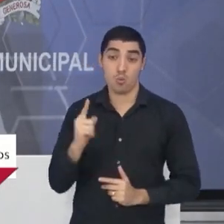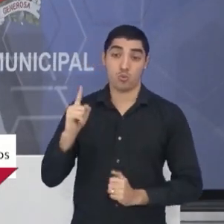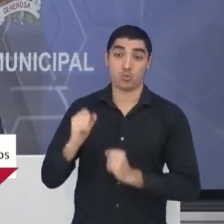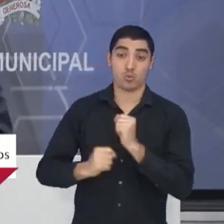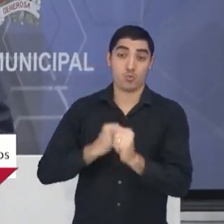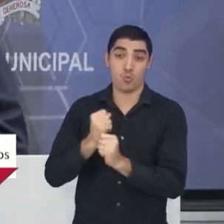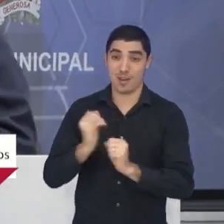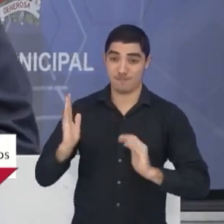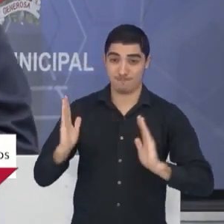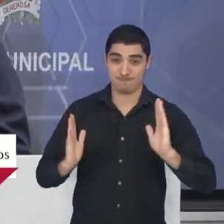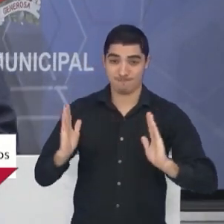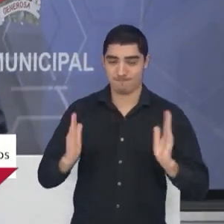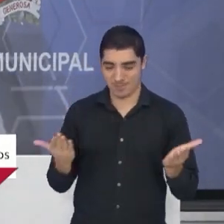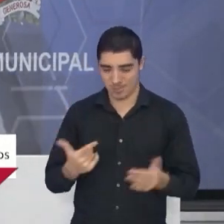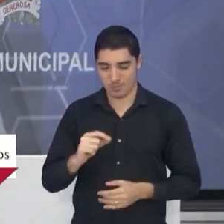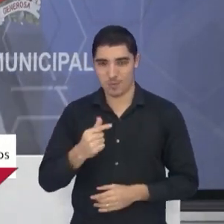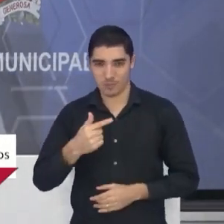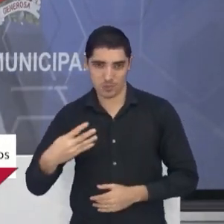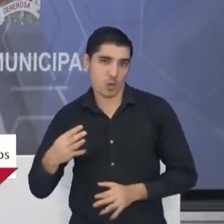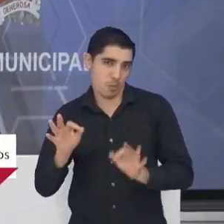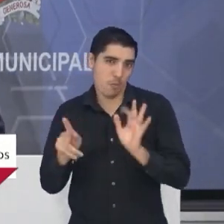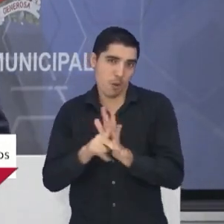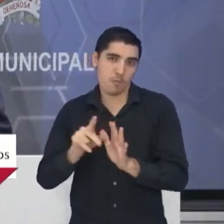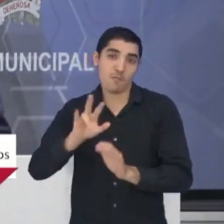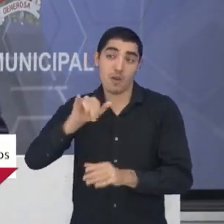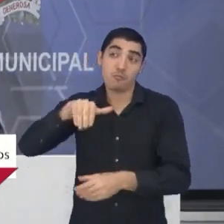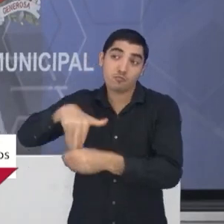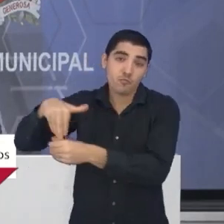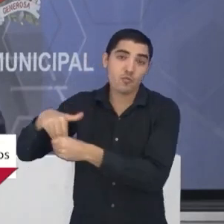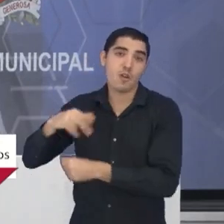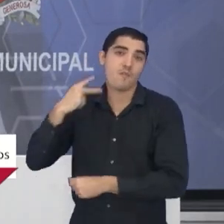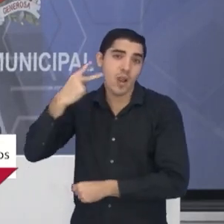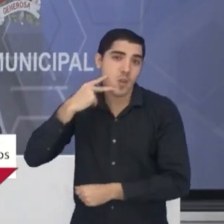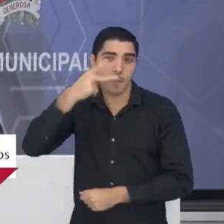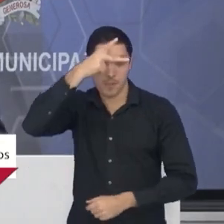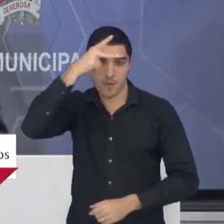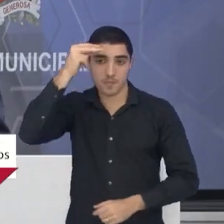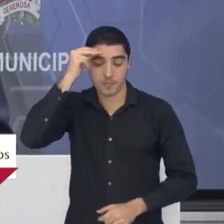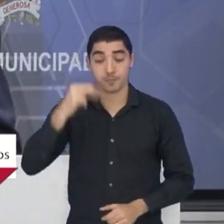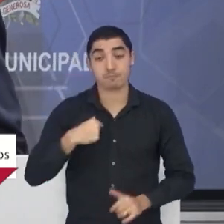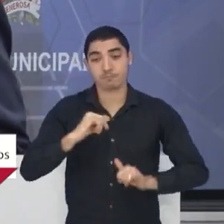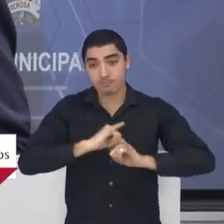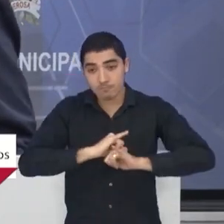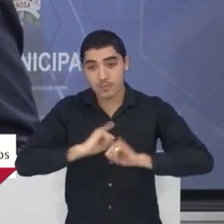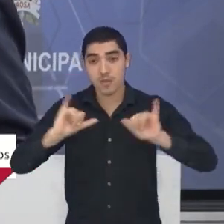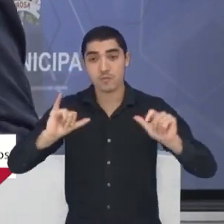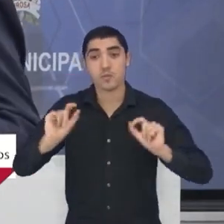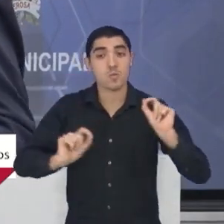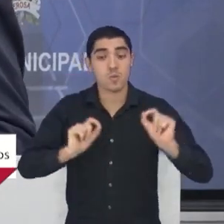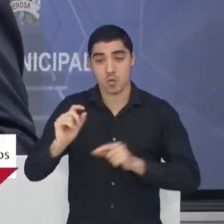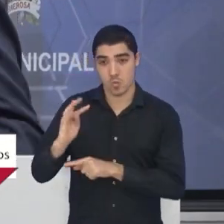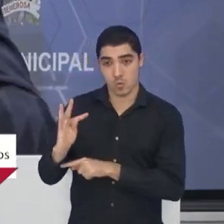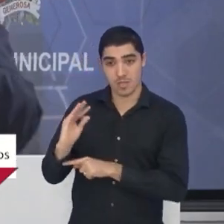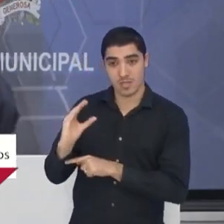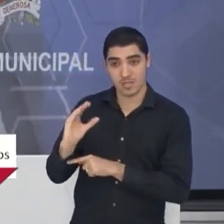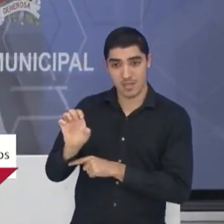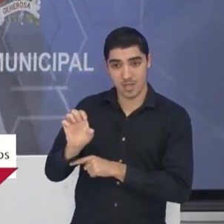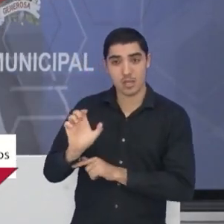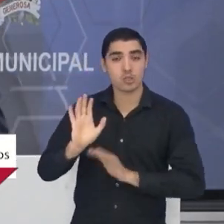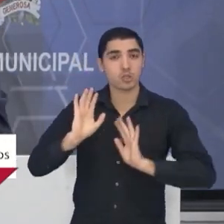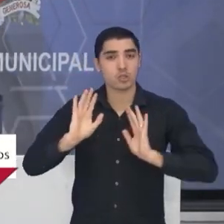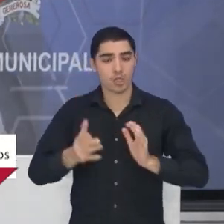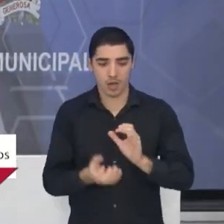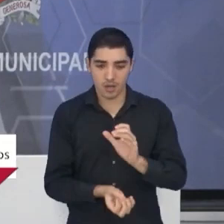ano de 2024 eu deixo aqui um recado importante que o Tribunal de Contas do Estado de São Paulo criou um infosite